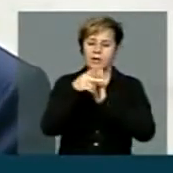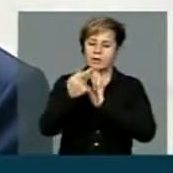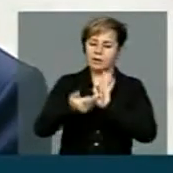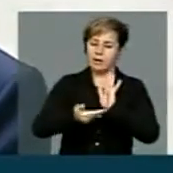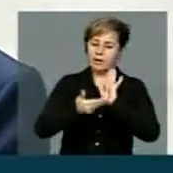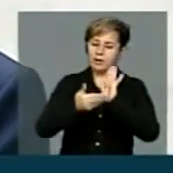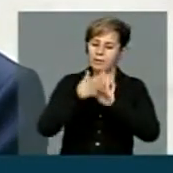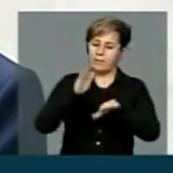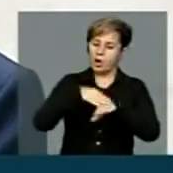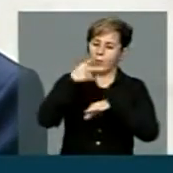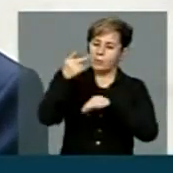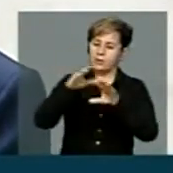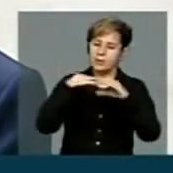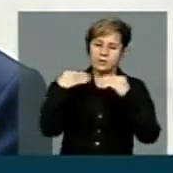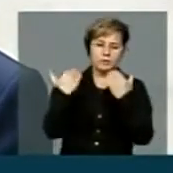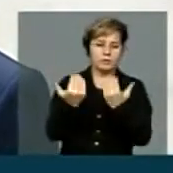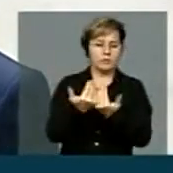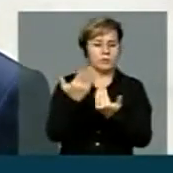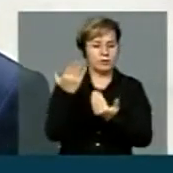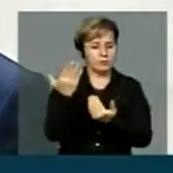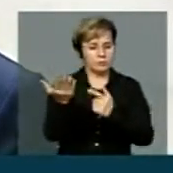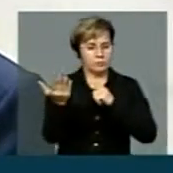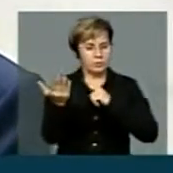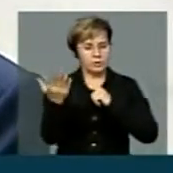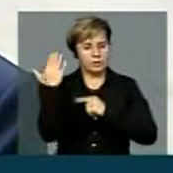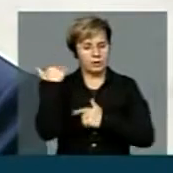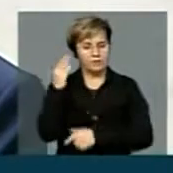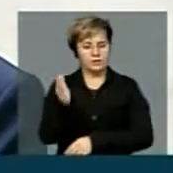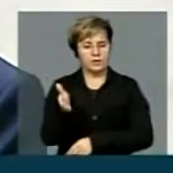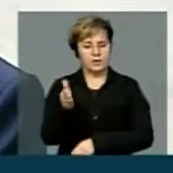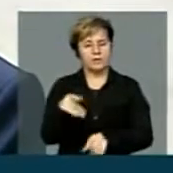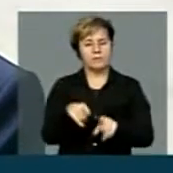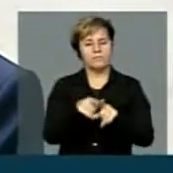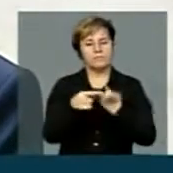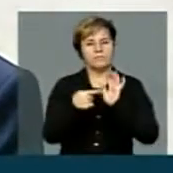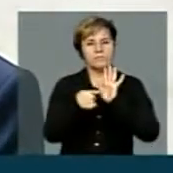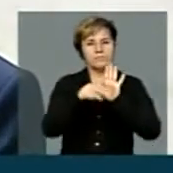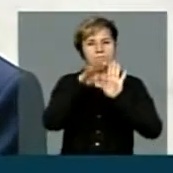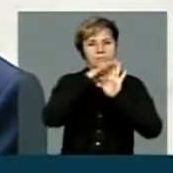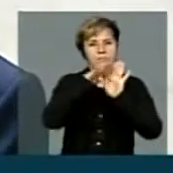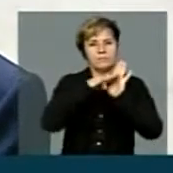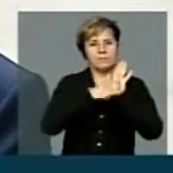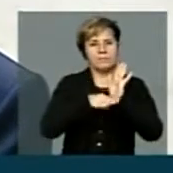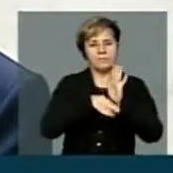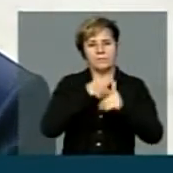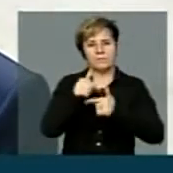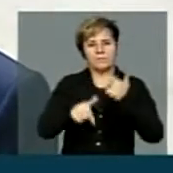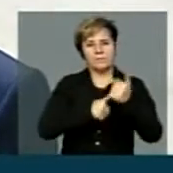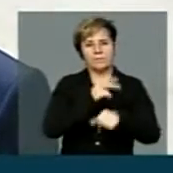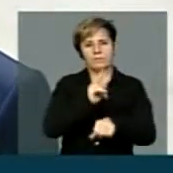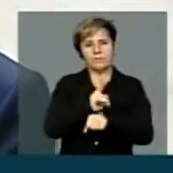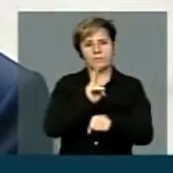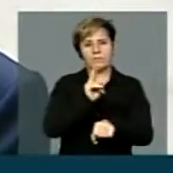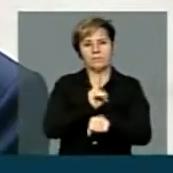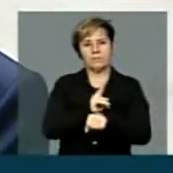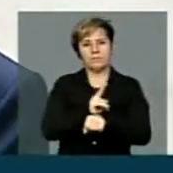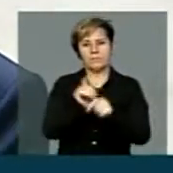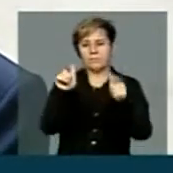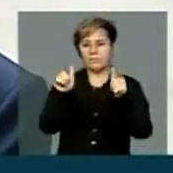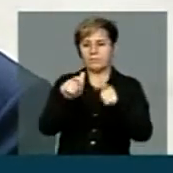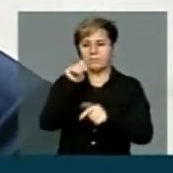congresso, que objetivava, sobretudo, fixar diretrizes para uma ação em defesa da